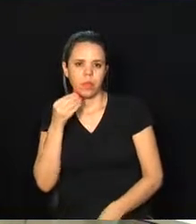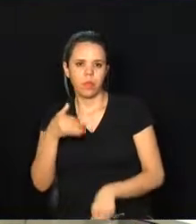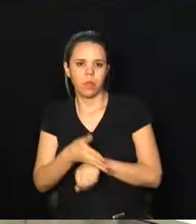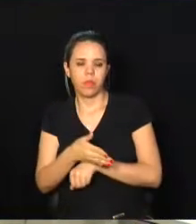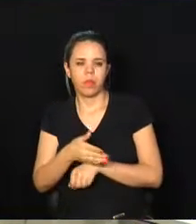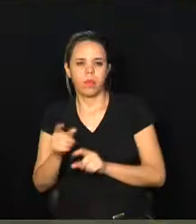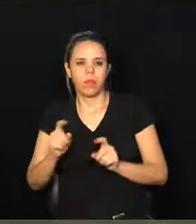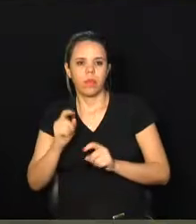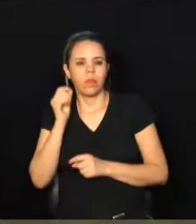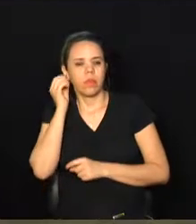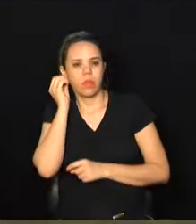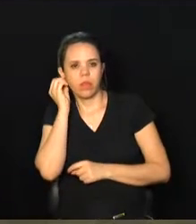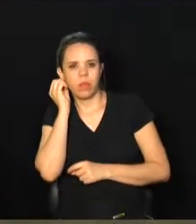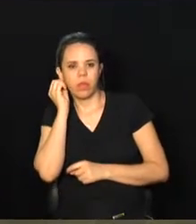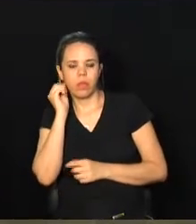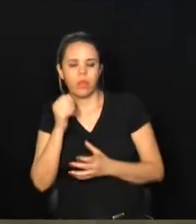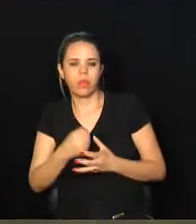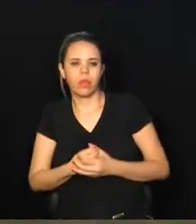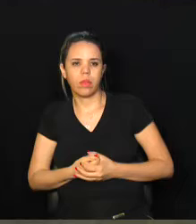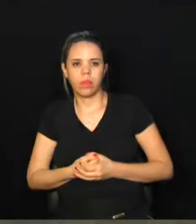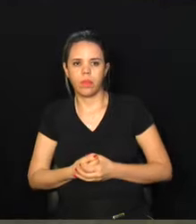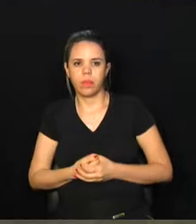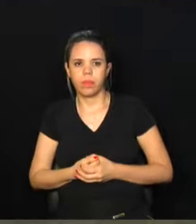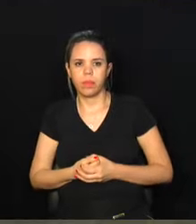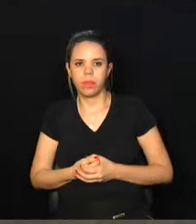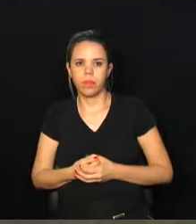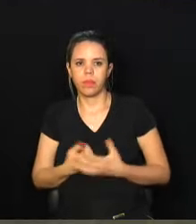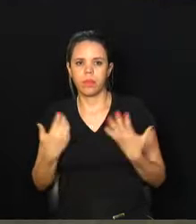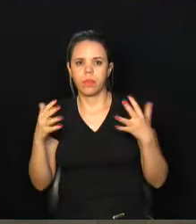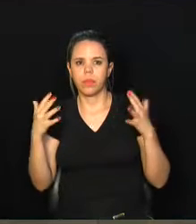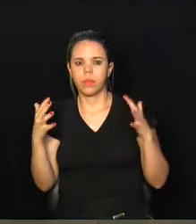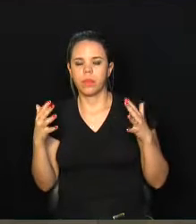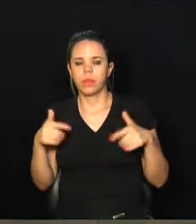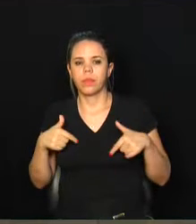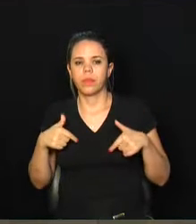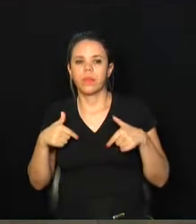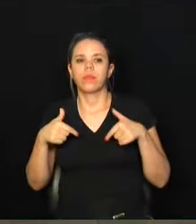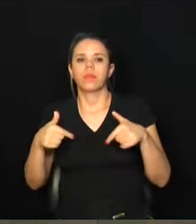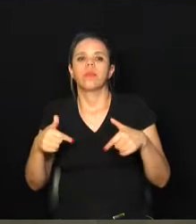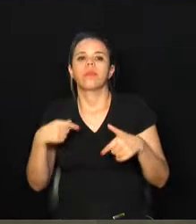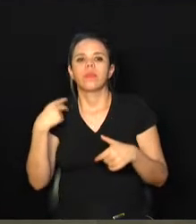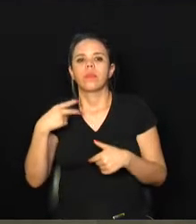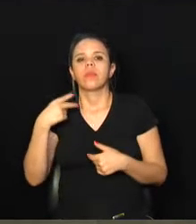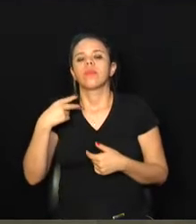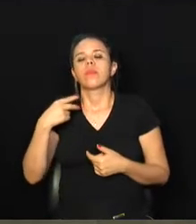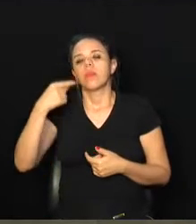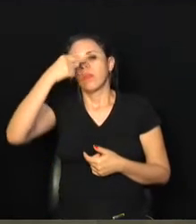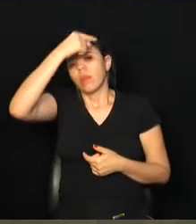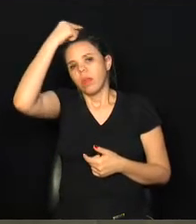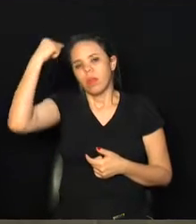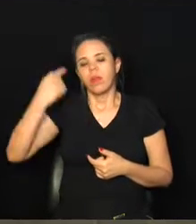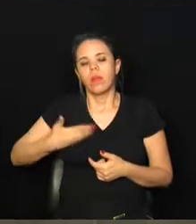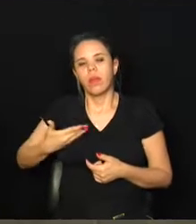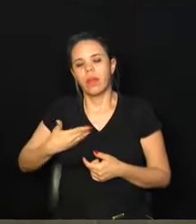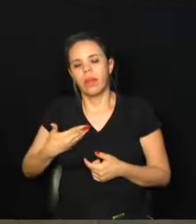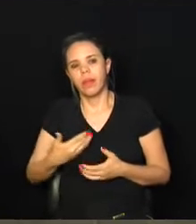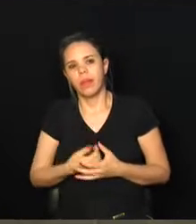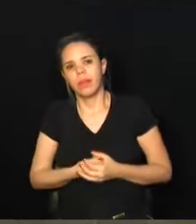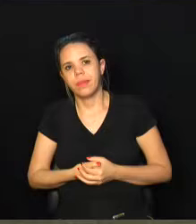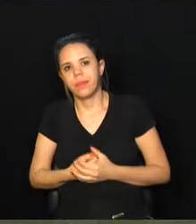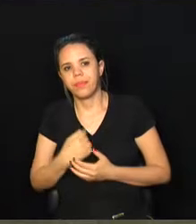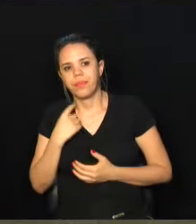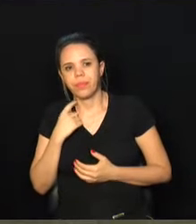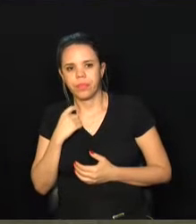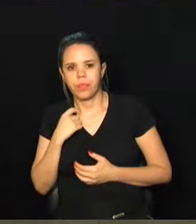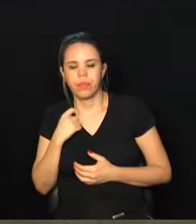dessa reunião e, antes de mais nada, parabenizar a iniciativa do vereador e dos colegas